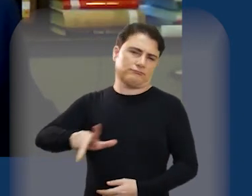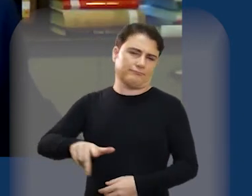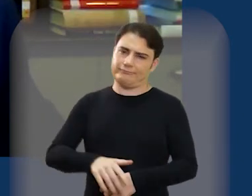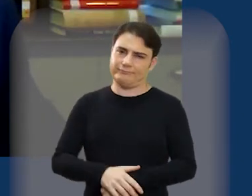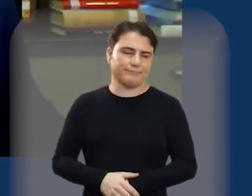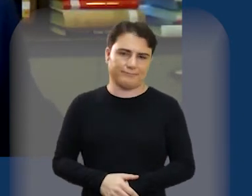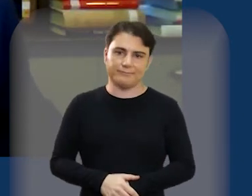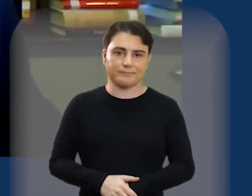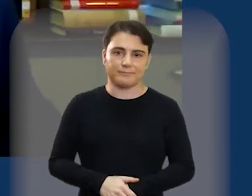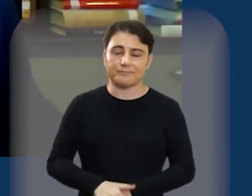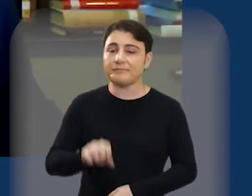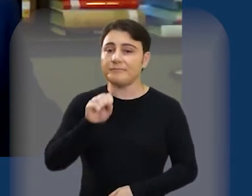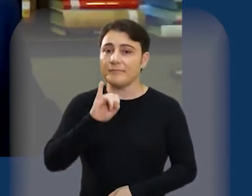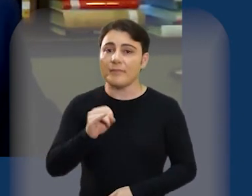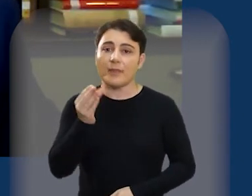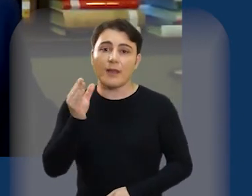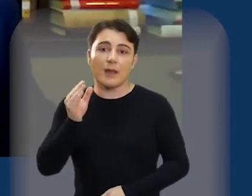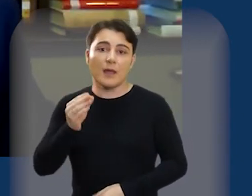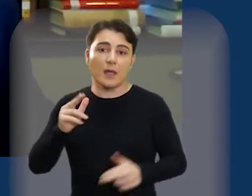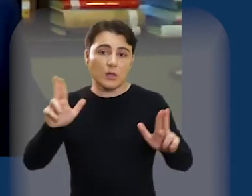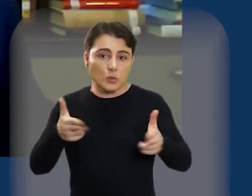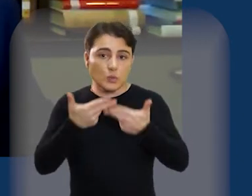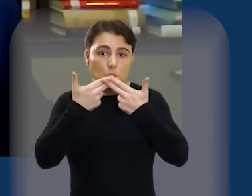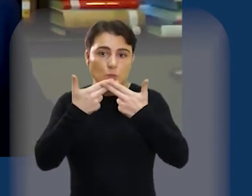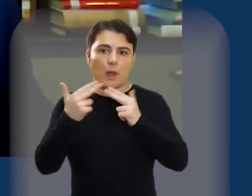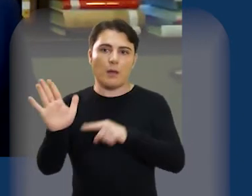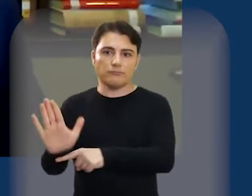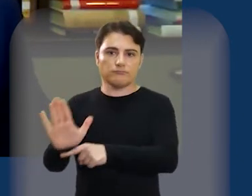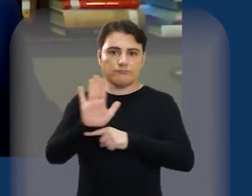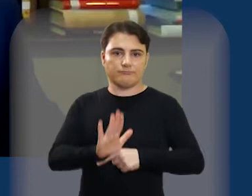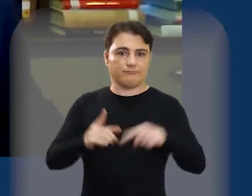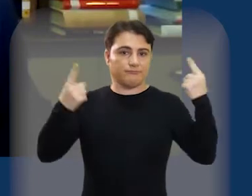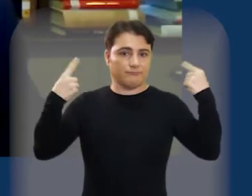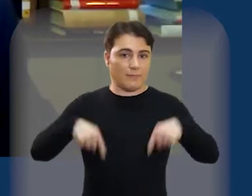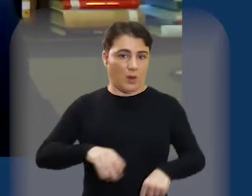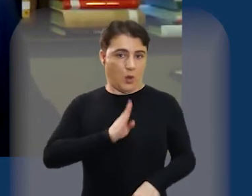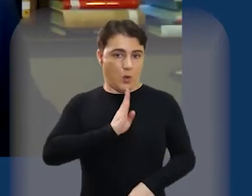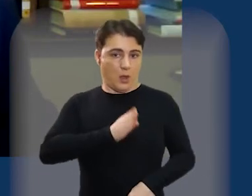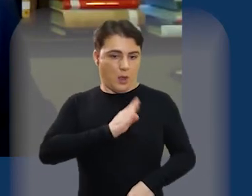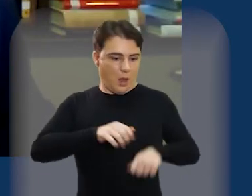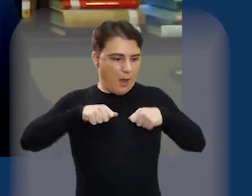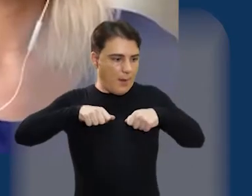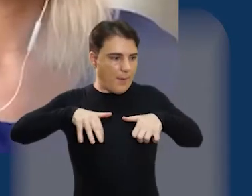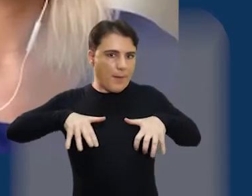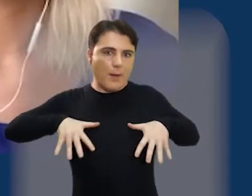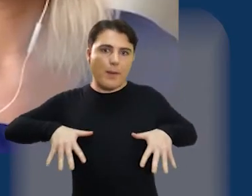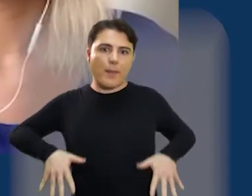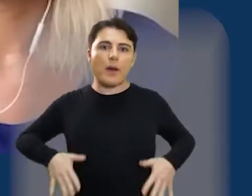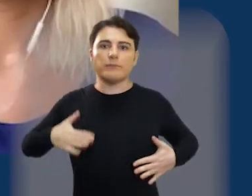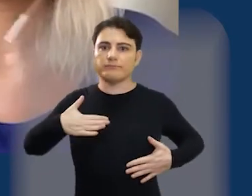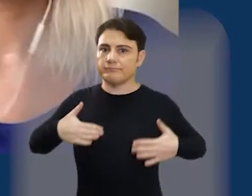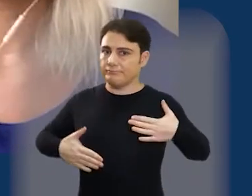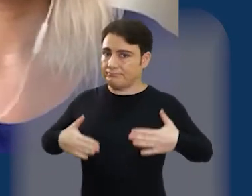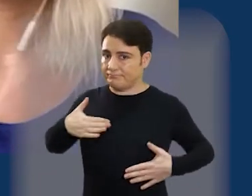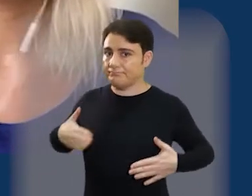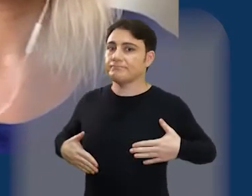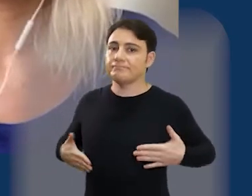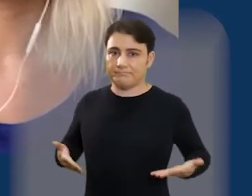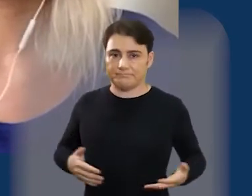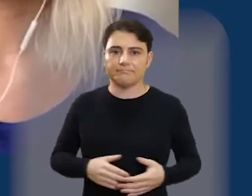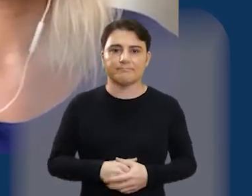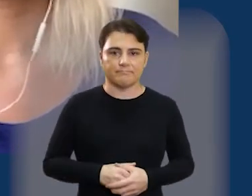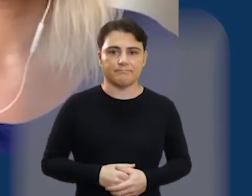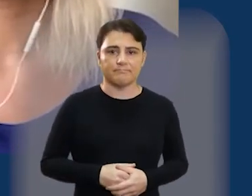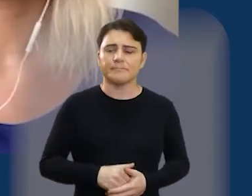exatamente isso. O jejum ele até, de certa forma, favorece alguns benefícios cardiometabólicos.